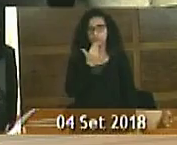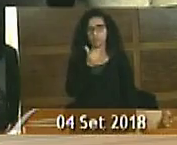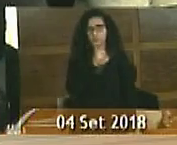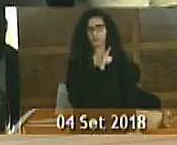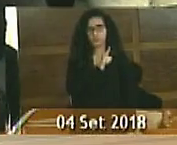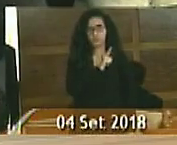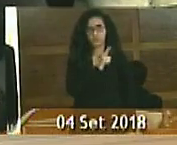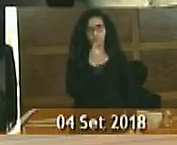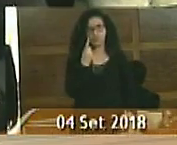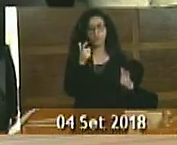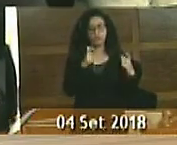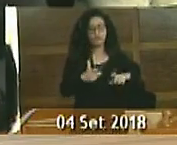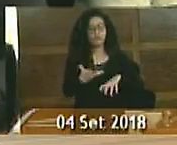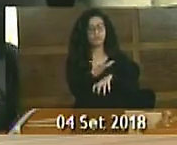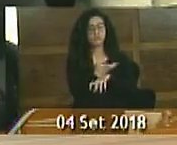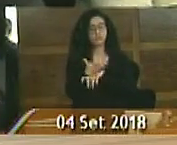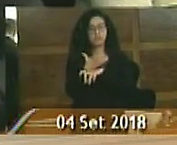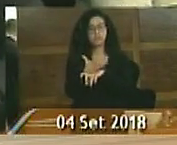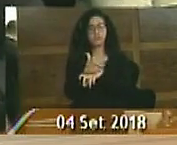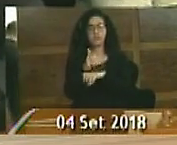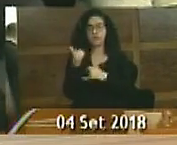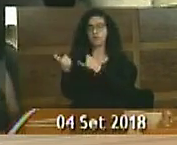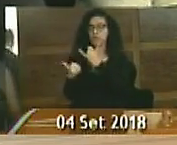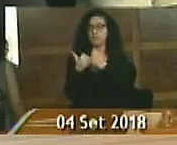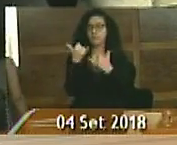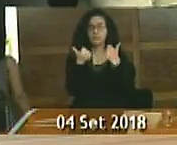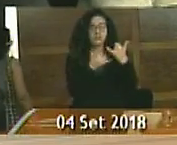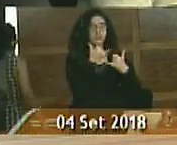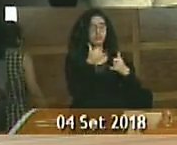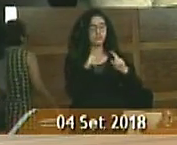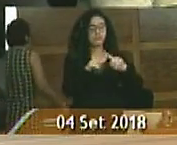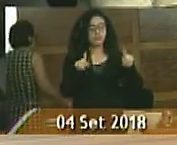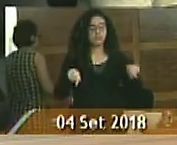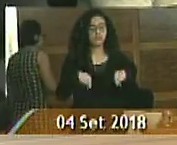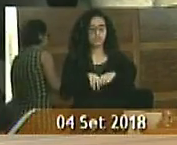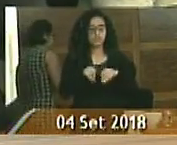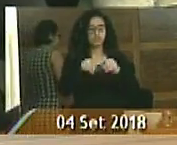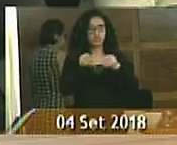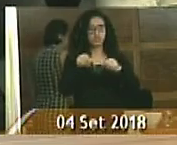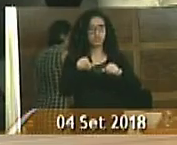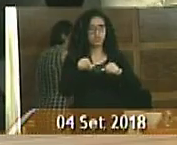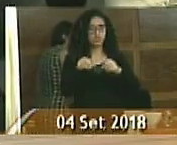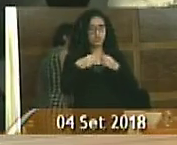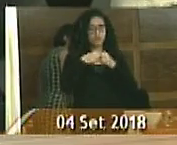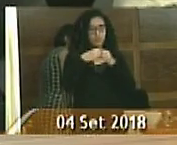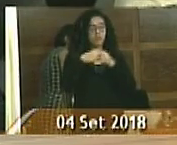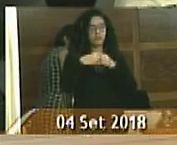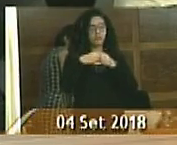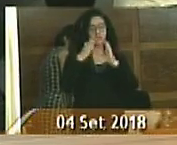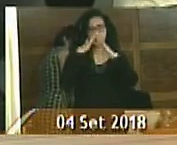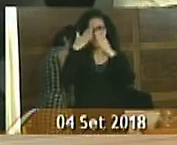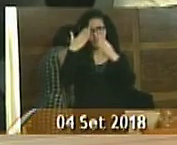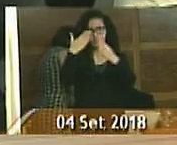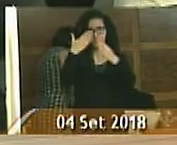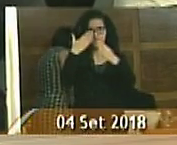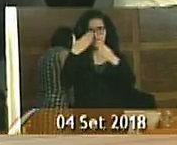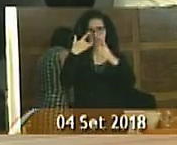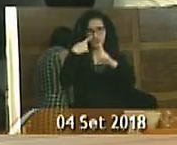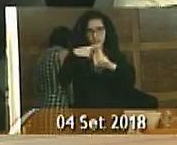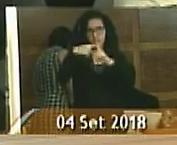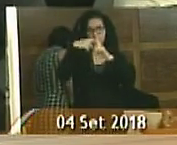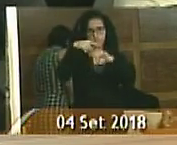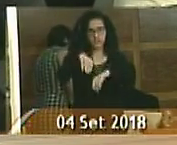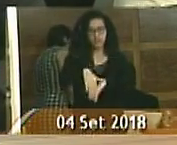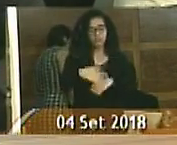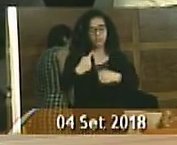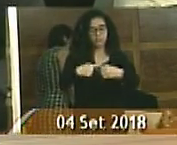implantação de uma área de lazer com kit de IP no terreno em frente à igreja Congresso Cristã, rua Bougainville,